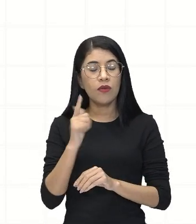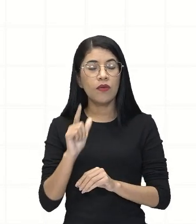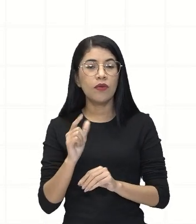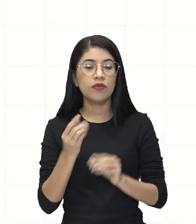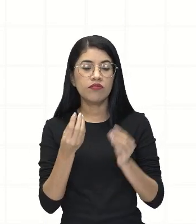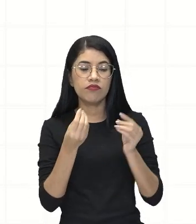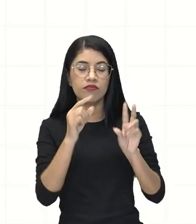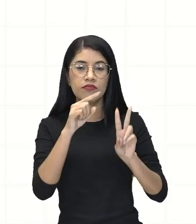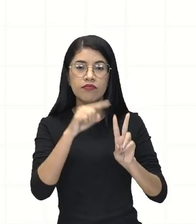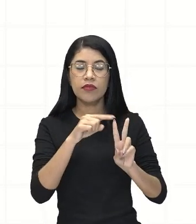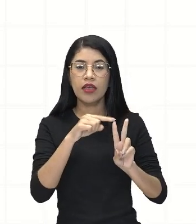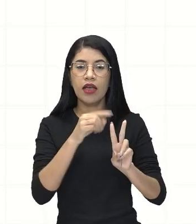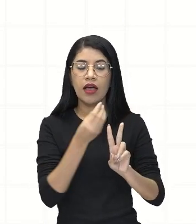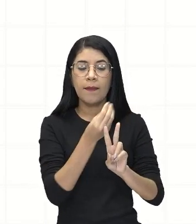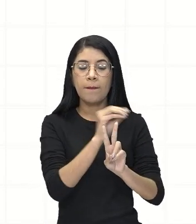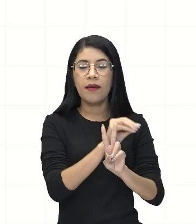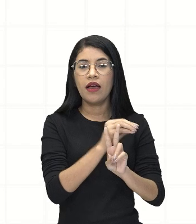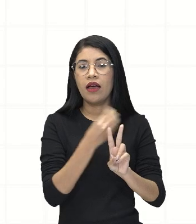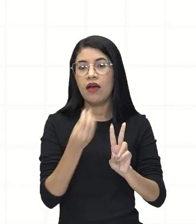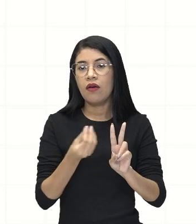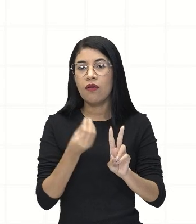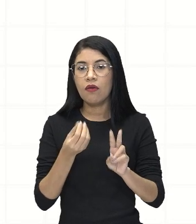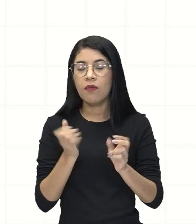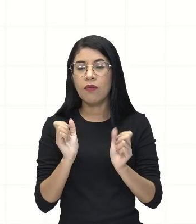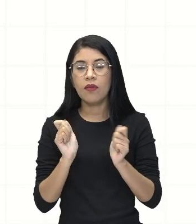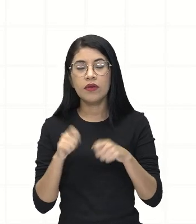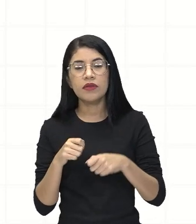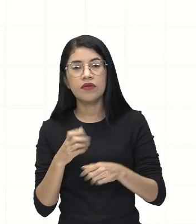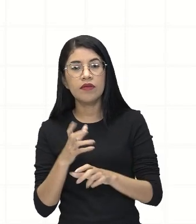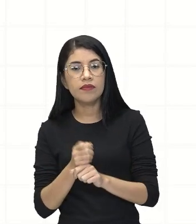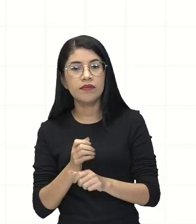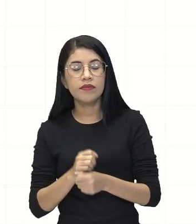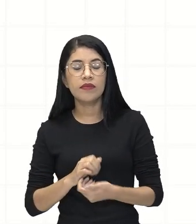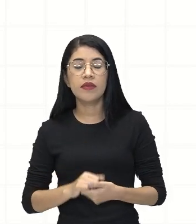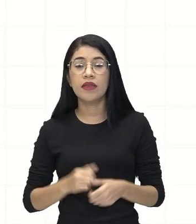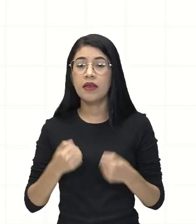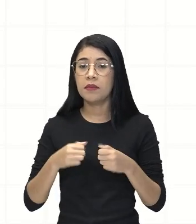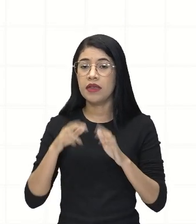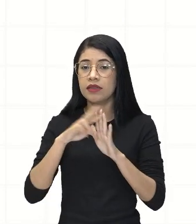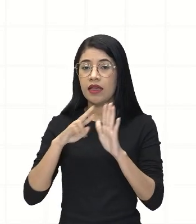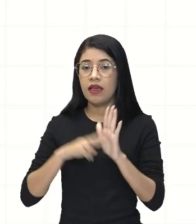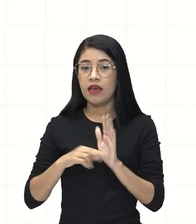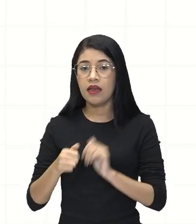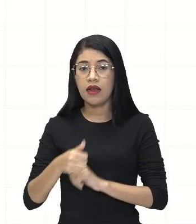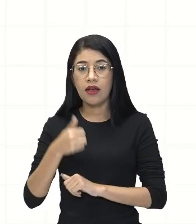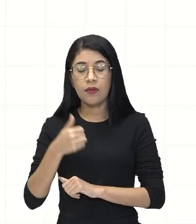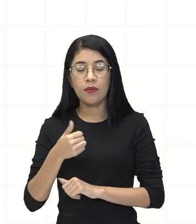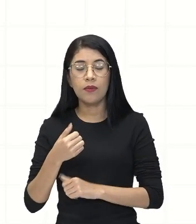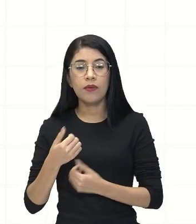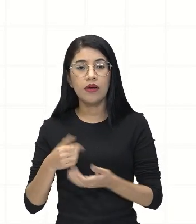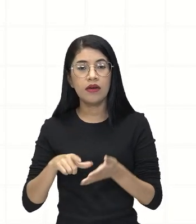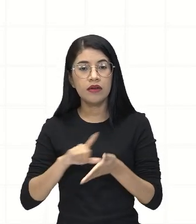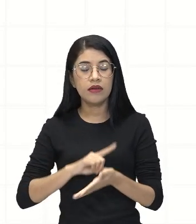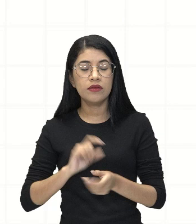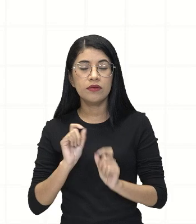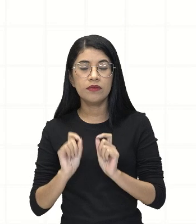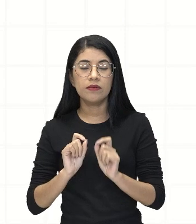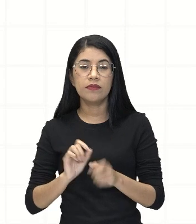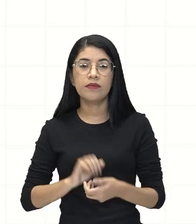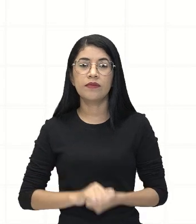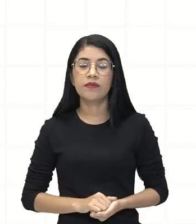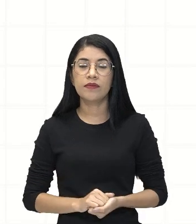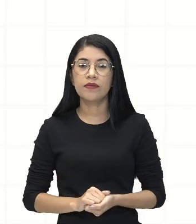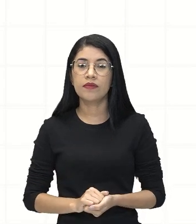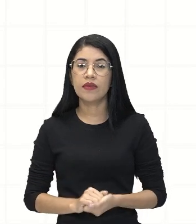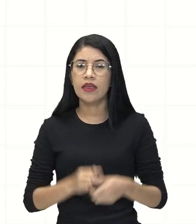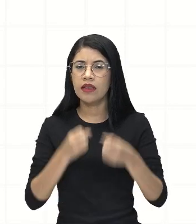radical, o que é que eu tenho que fazer? Aí eu vou ter que lembrar da propriedade 1 primeiro. Por quê? O que é que diz